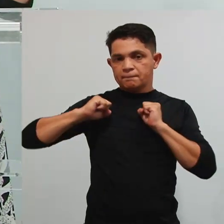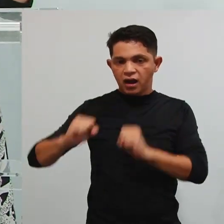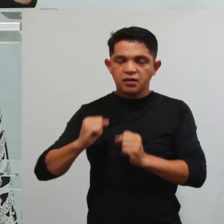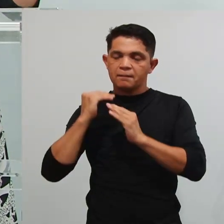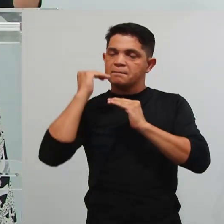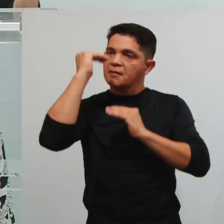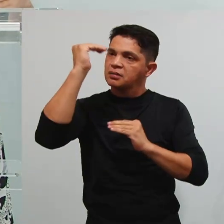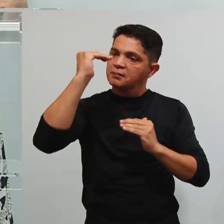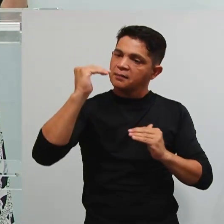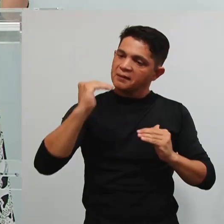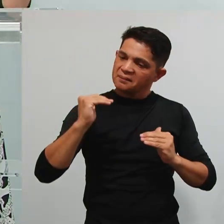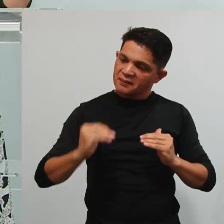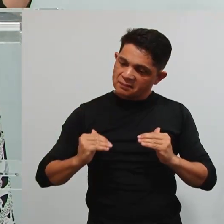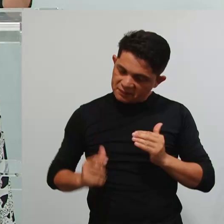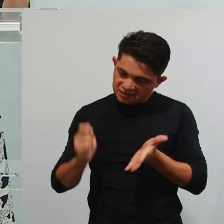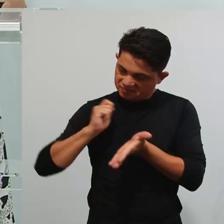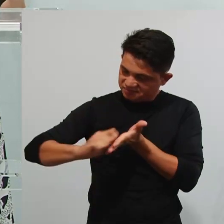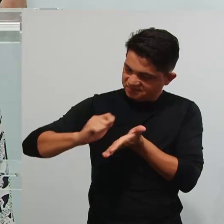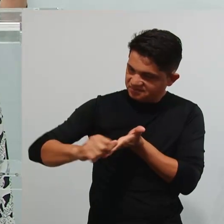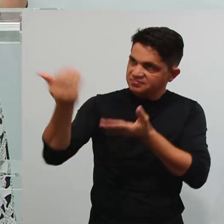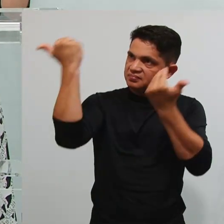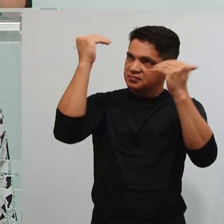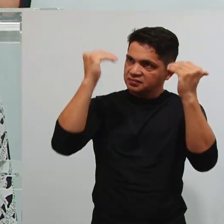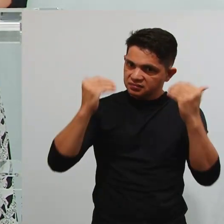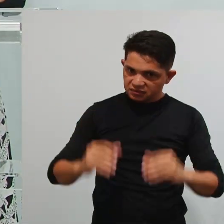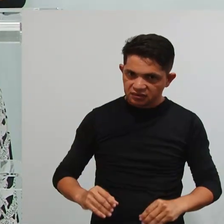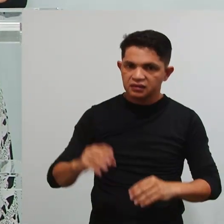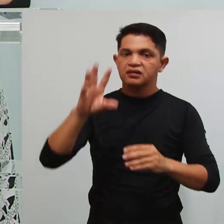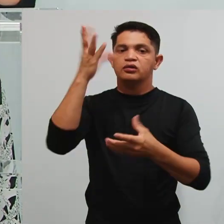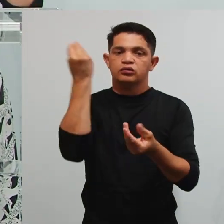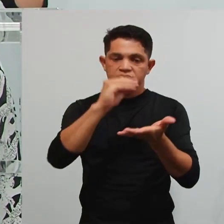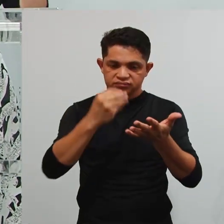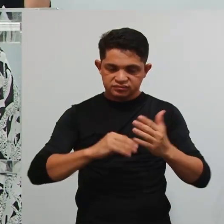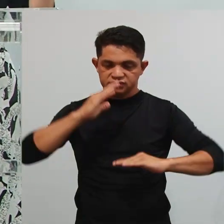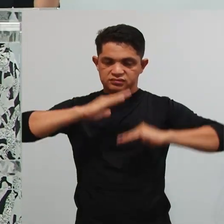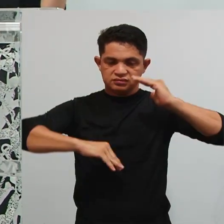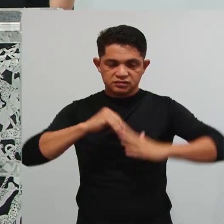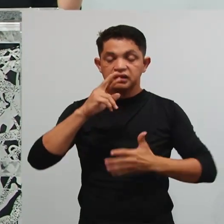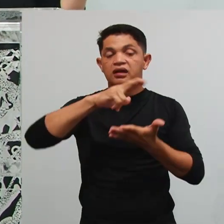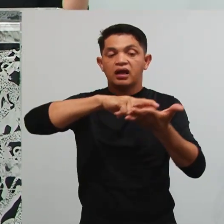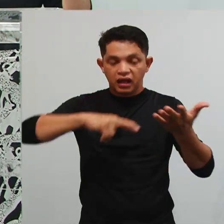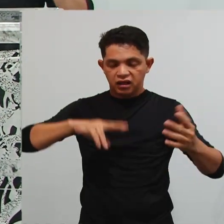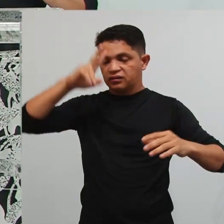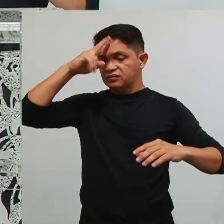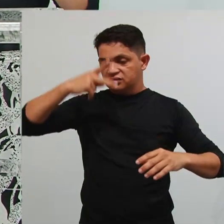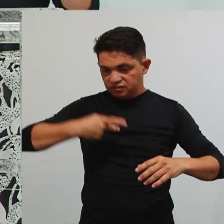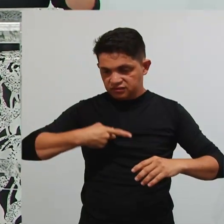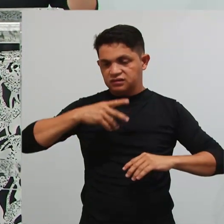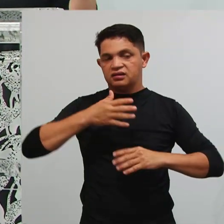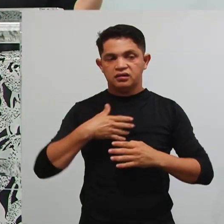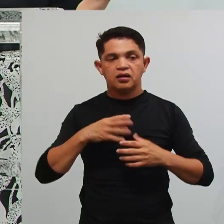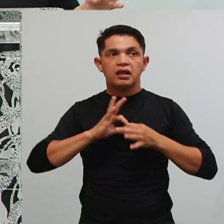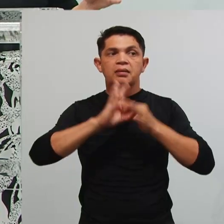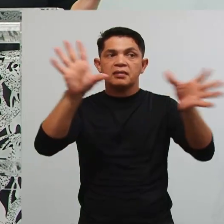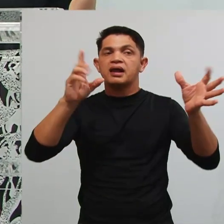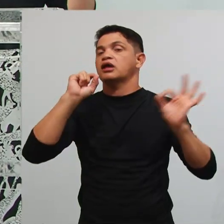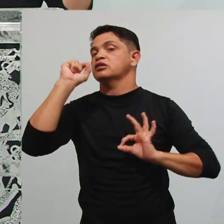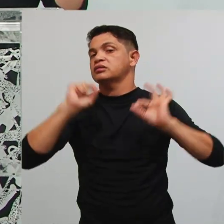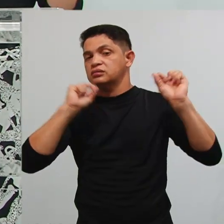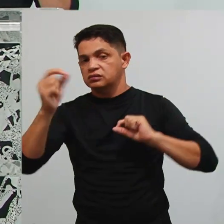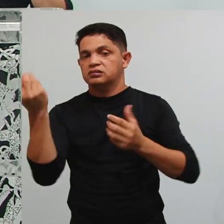passo daquele projeto, daquele trabalho. Então, o relatório ele transita, né, por diversos